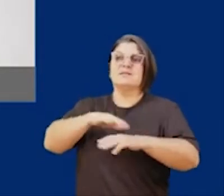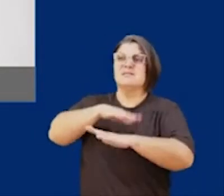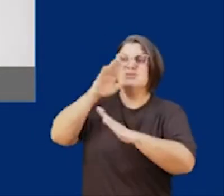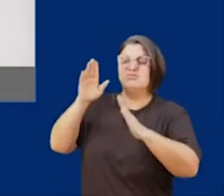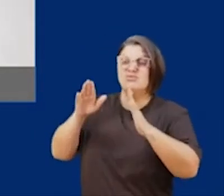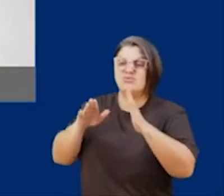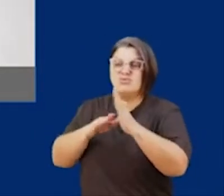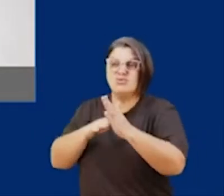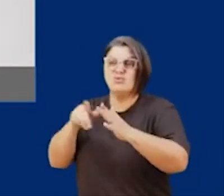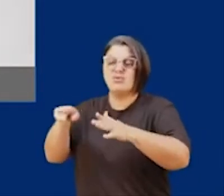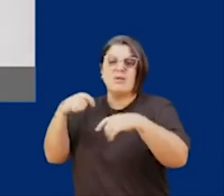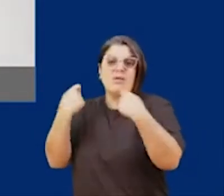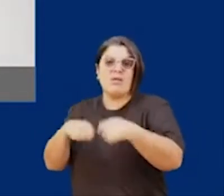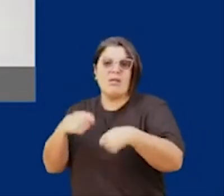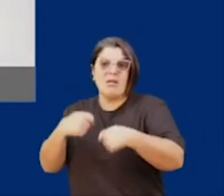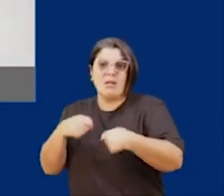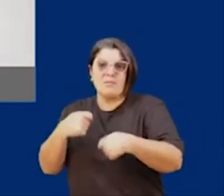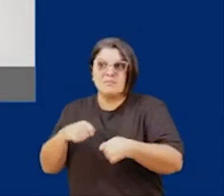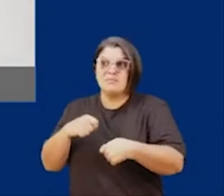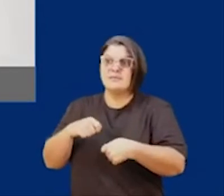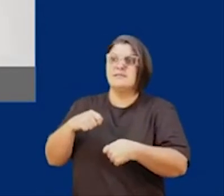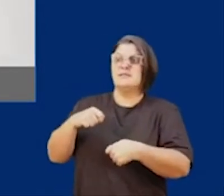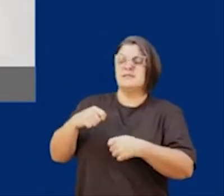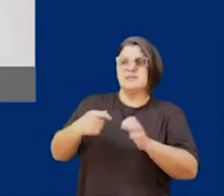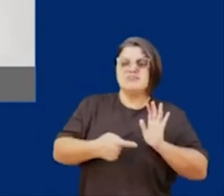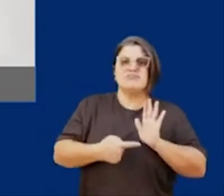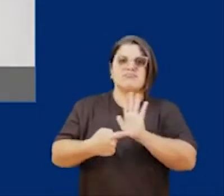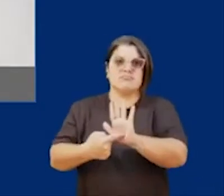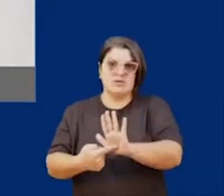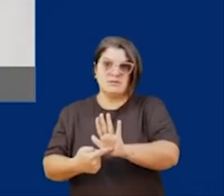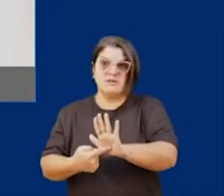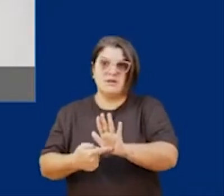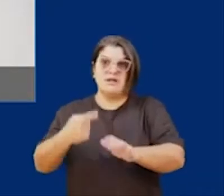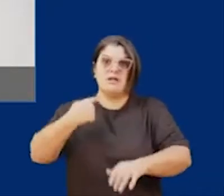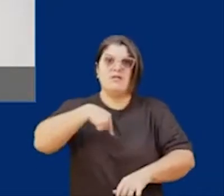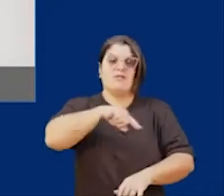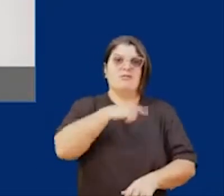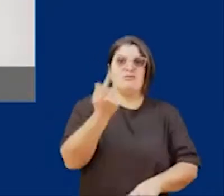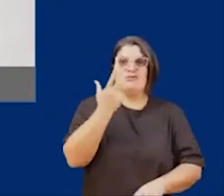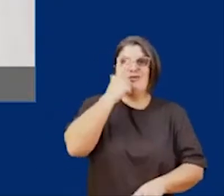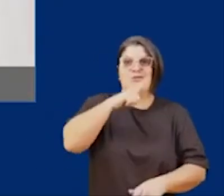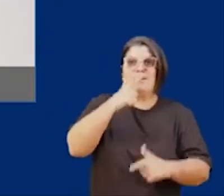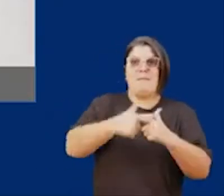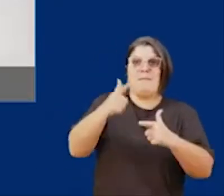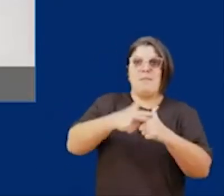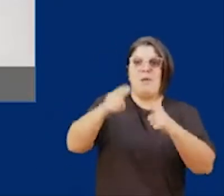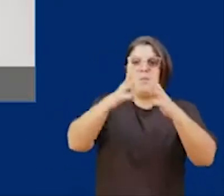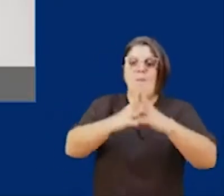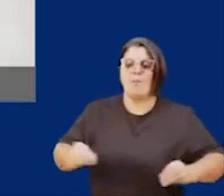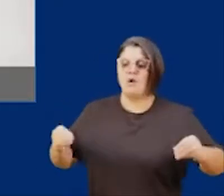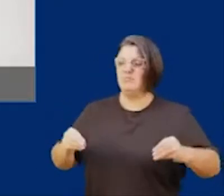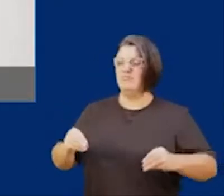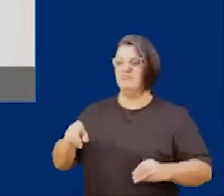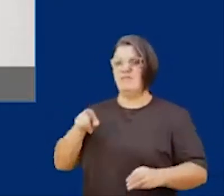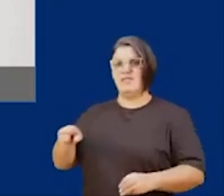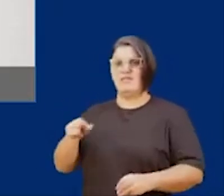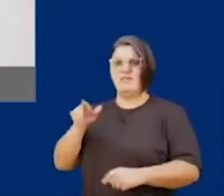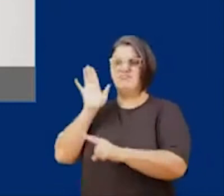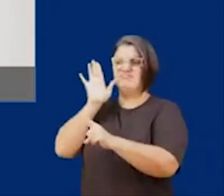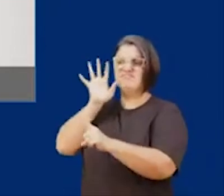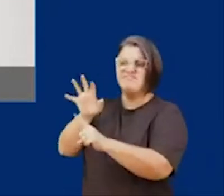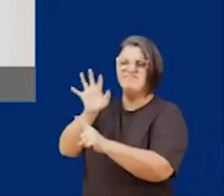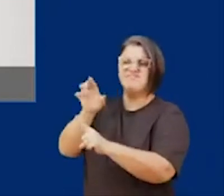especialidades pudessem pontuar, a gente conseguiria sanar muitos dos problemas que assolam as mães e seus filhos.